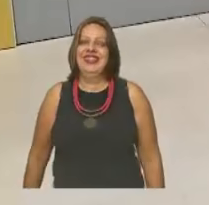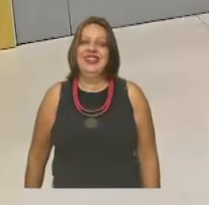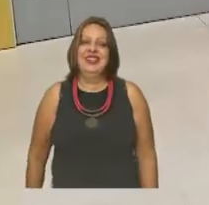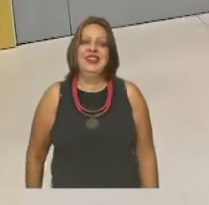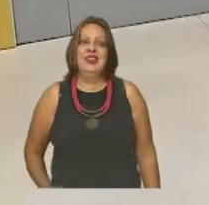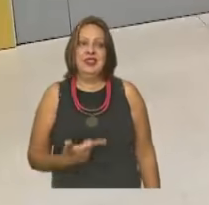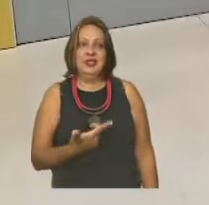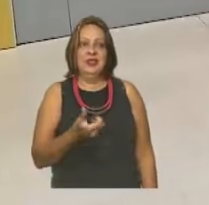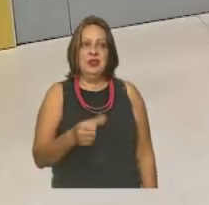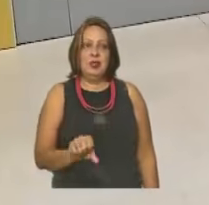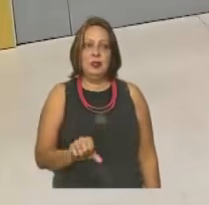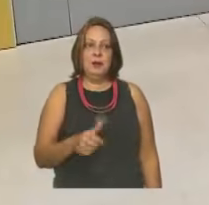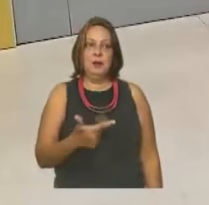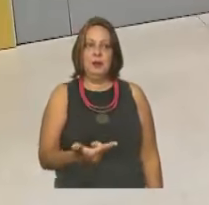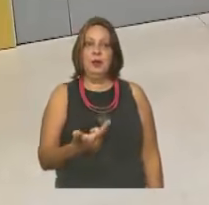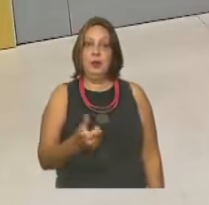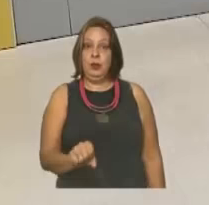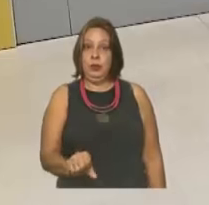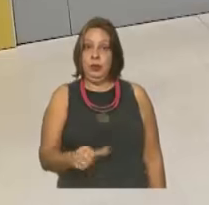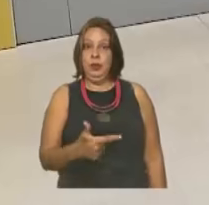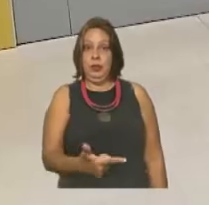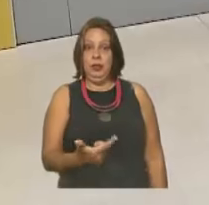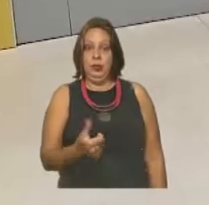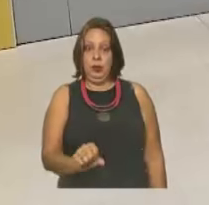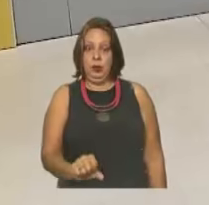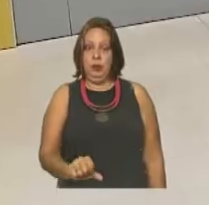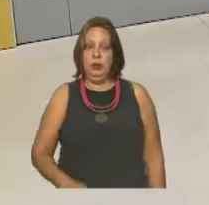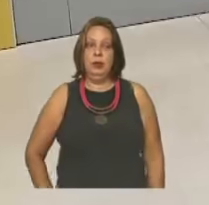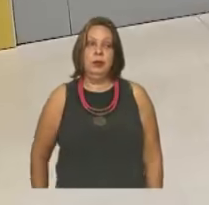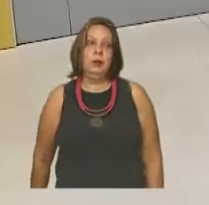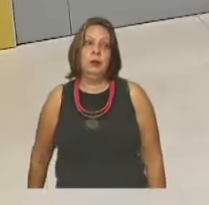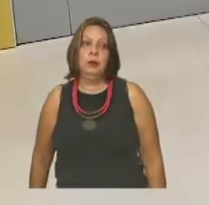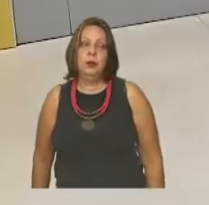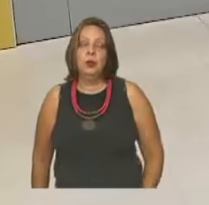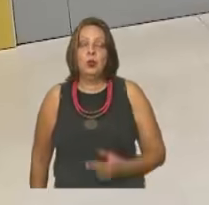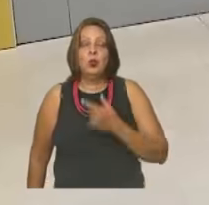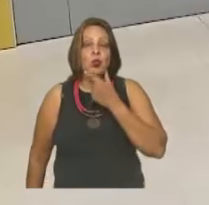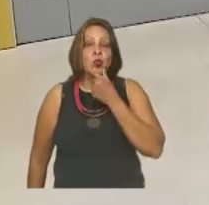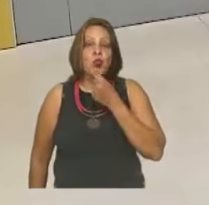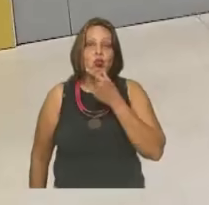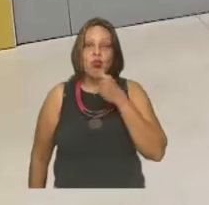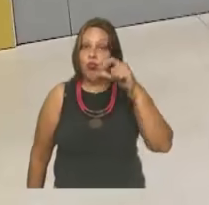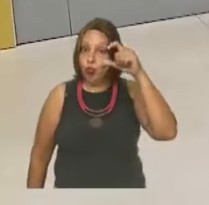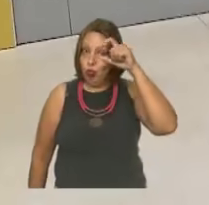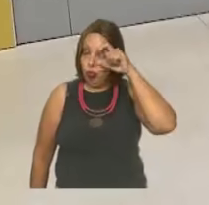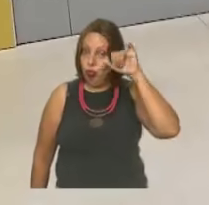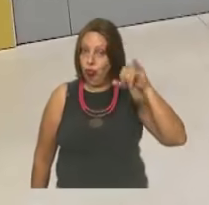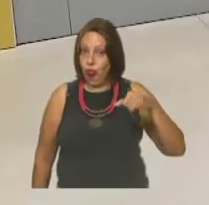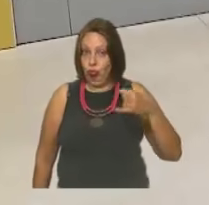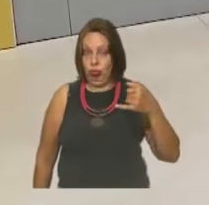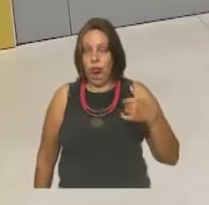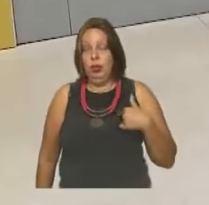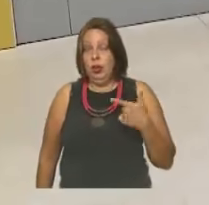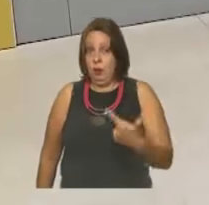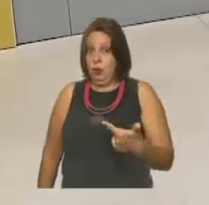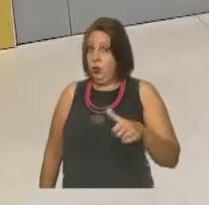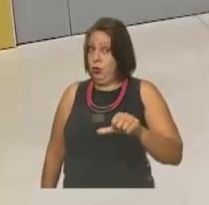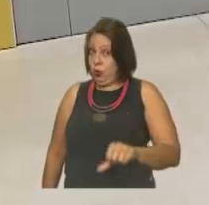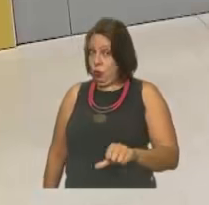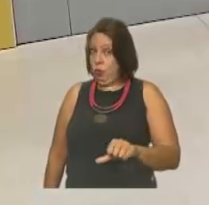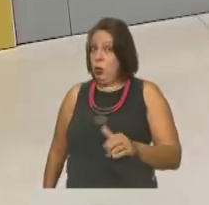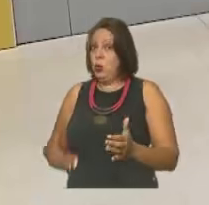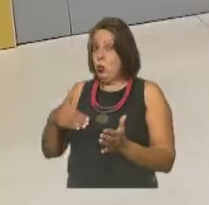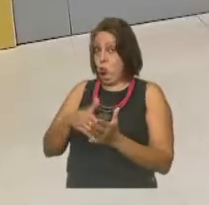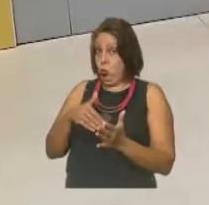painel agora. 29. 29. Alô, alô, Jaque. 29. Última bolinha chamada por você no